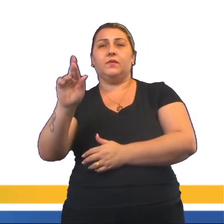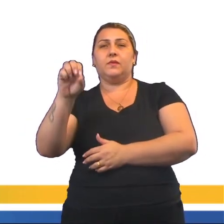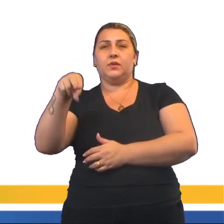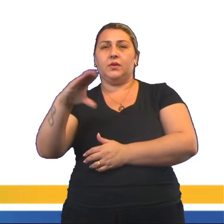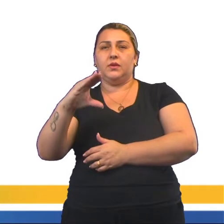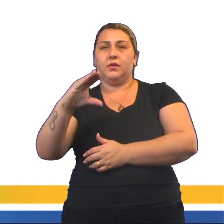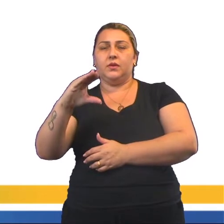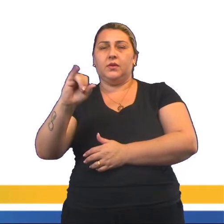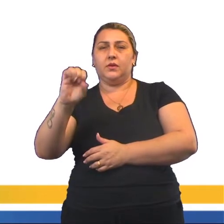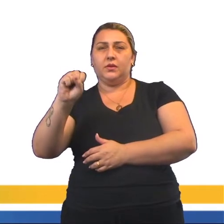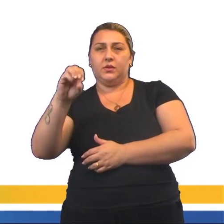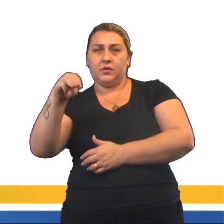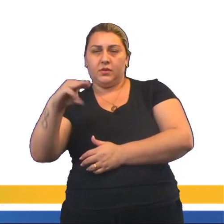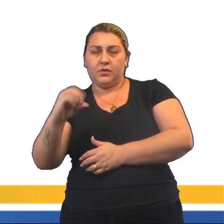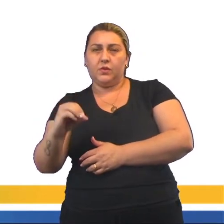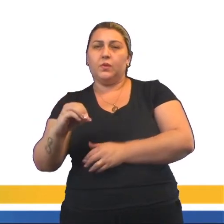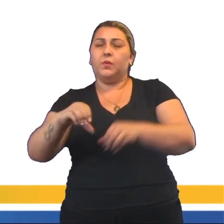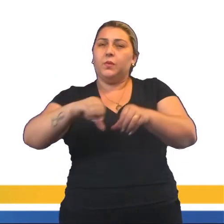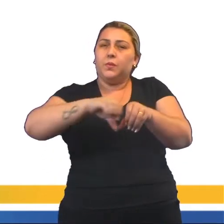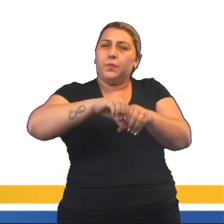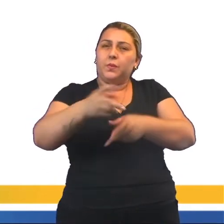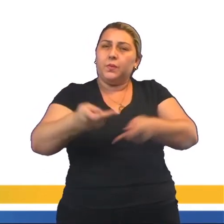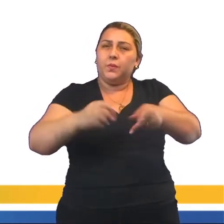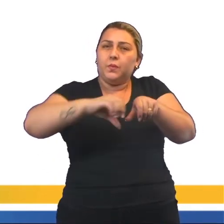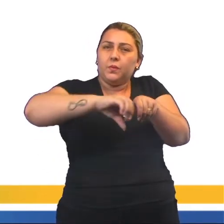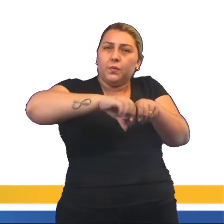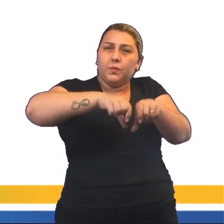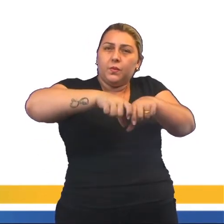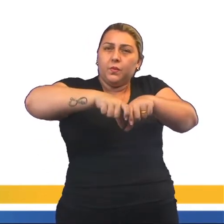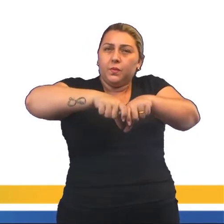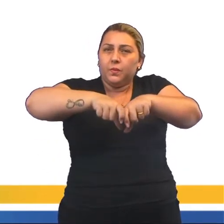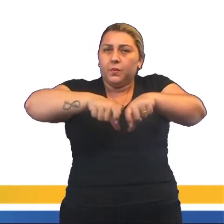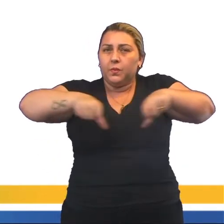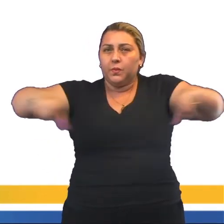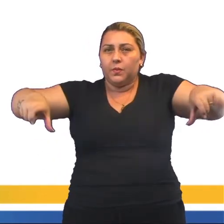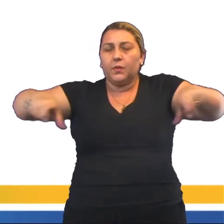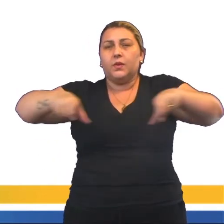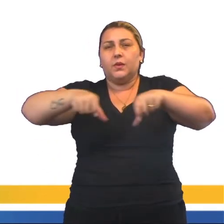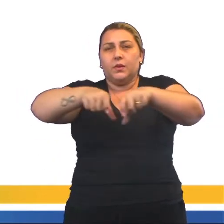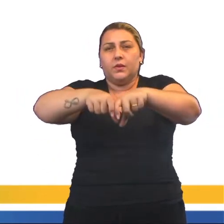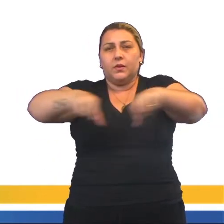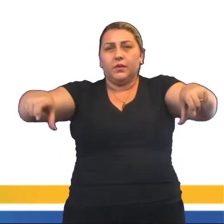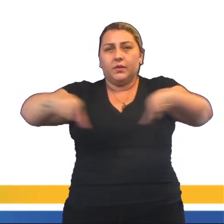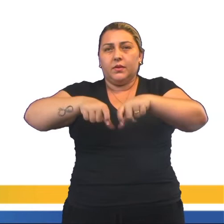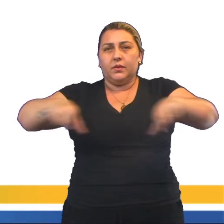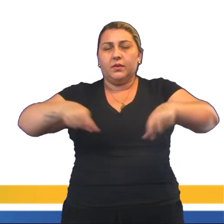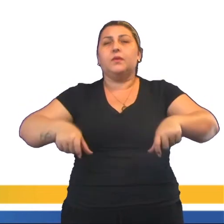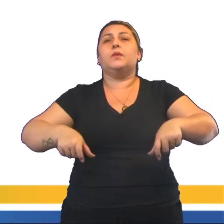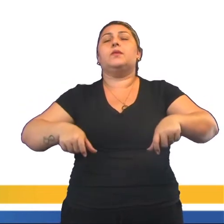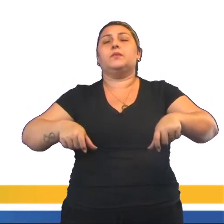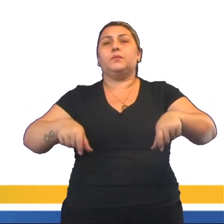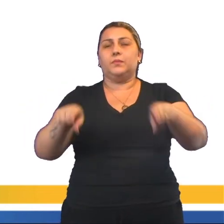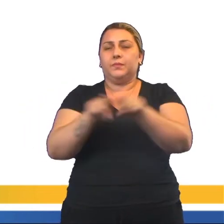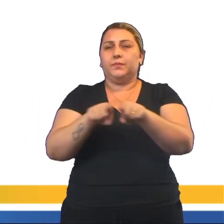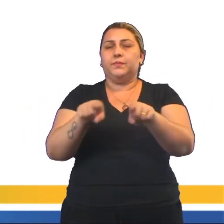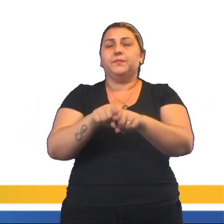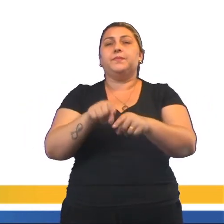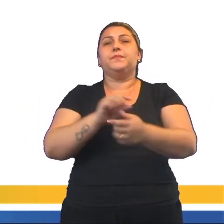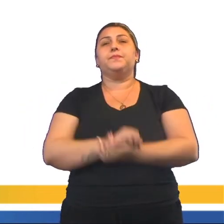o projeto de canalização do São Francisco, tanto a parte leste como a